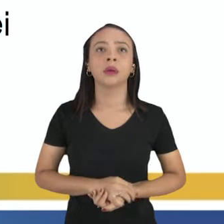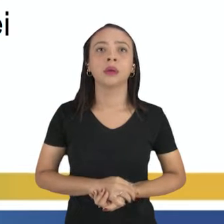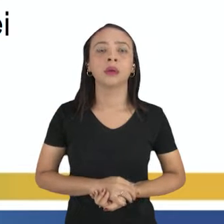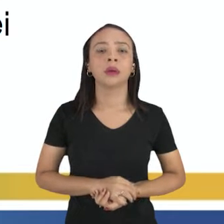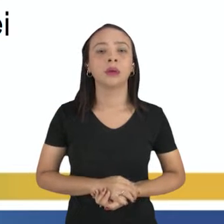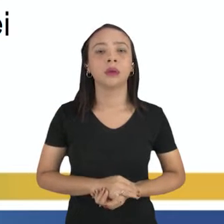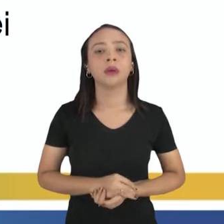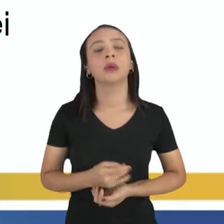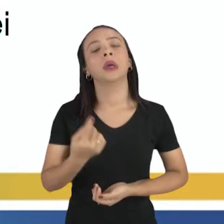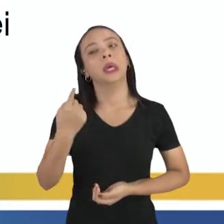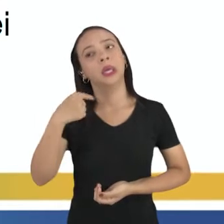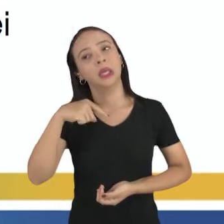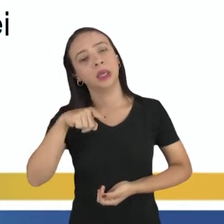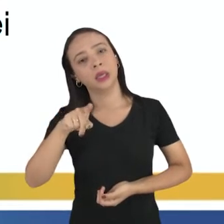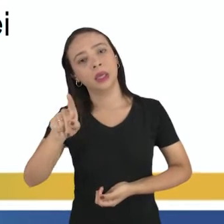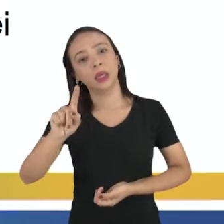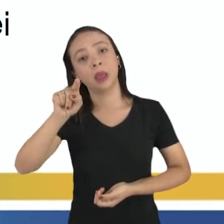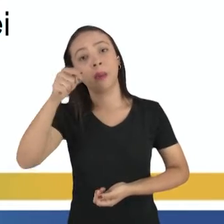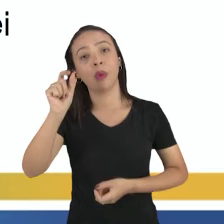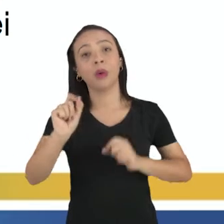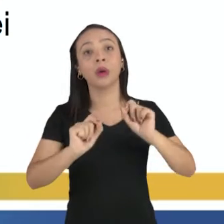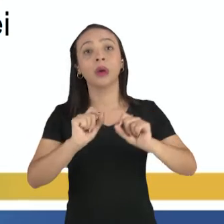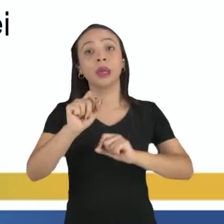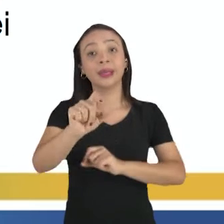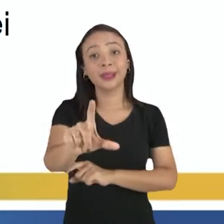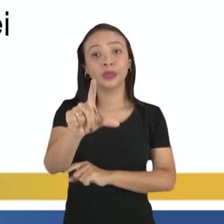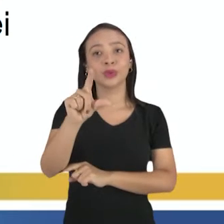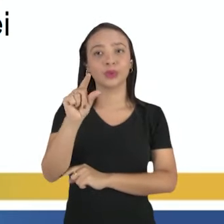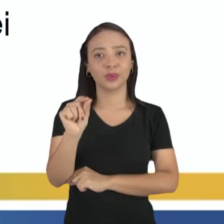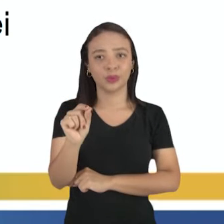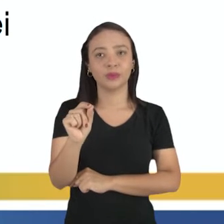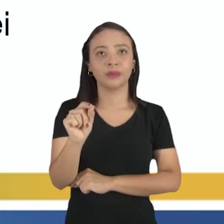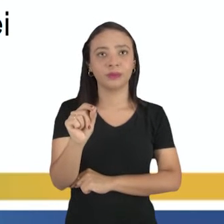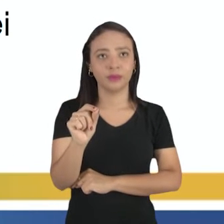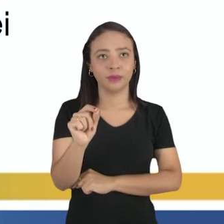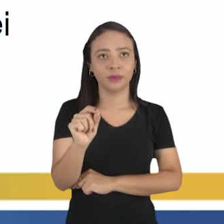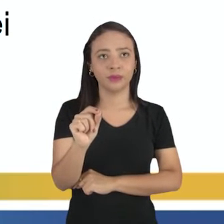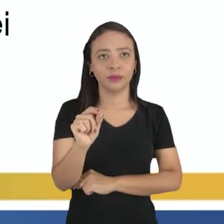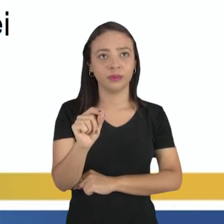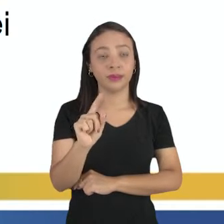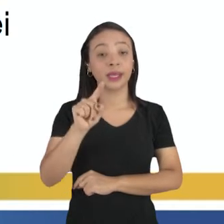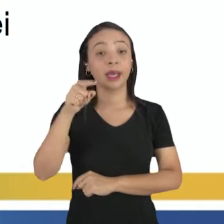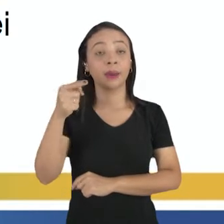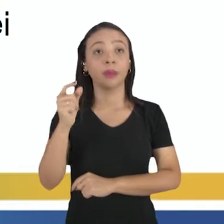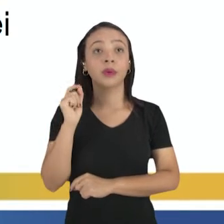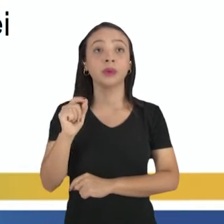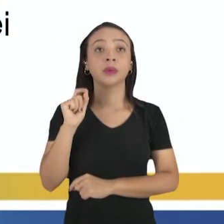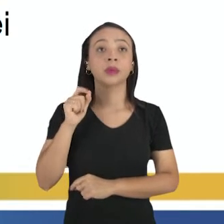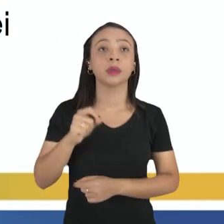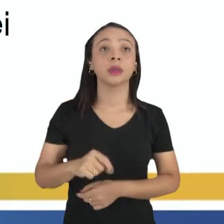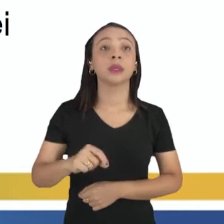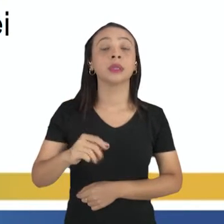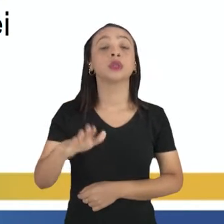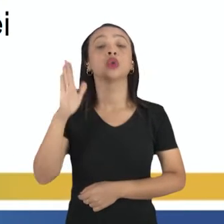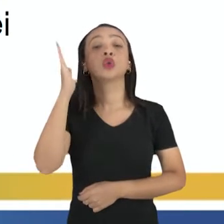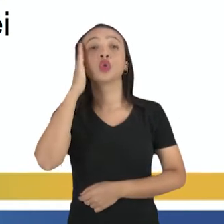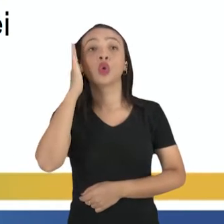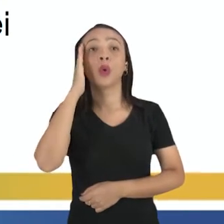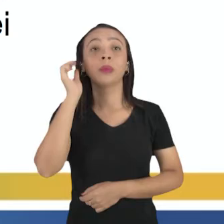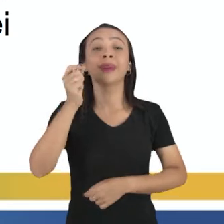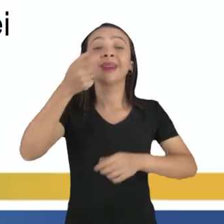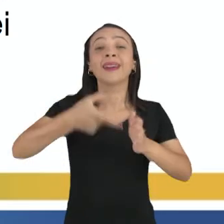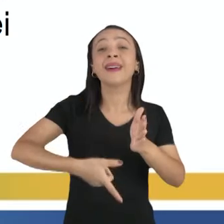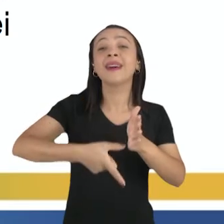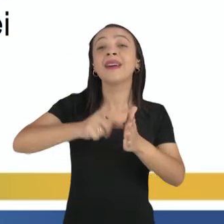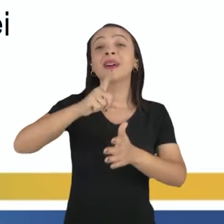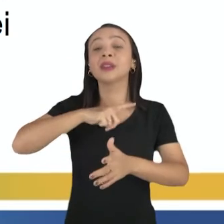embarcou, aí depois ele escolheu, né? Mais tarde veio saber que antes de